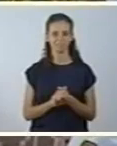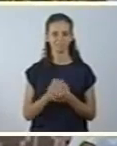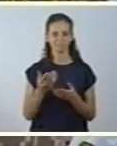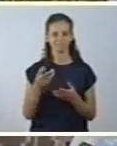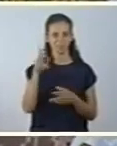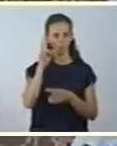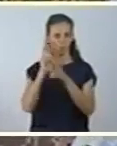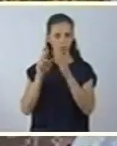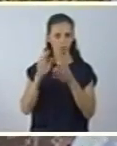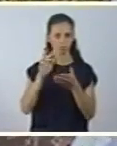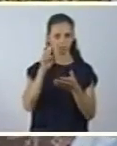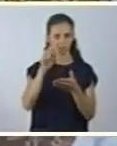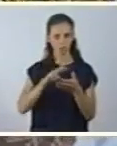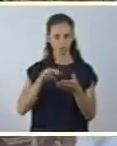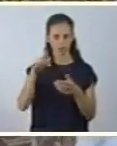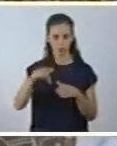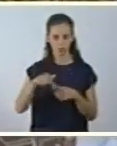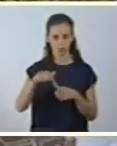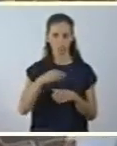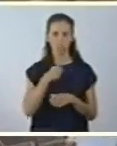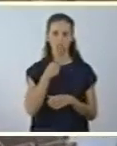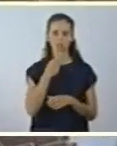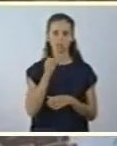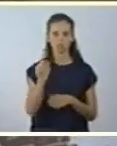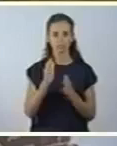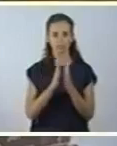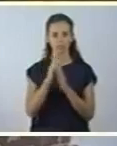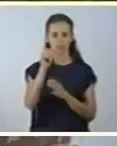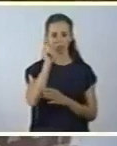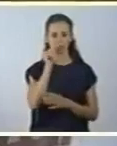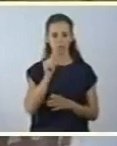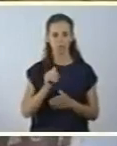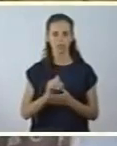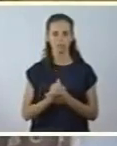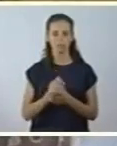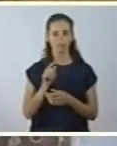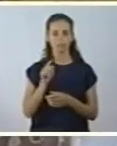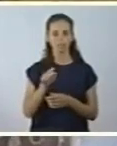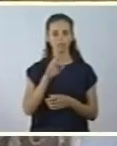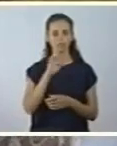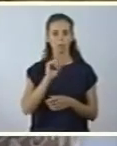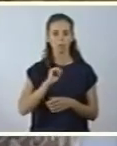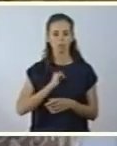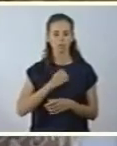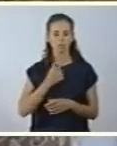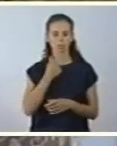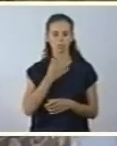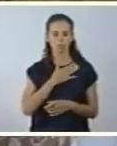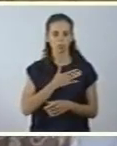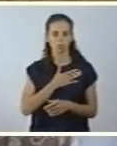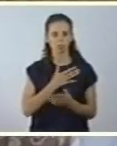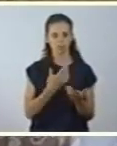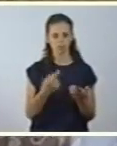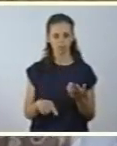ouvíamos no Evangelho a voz de Deus Pai. Este é o meu Filho muito